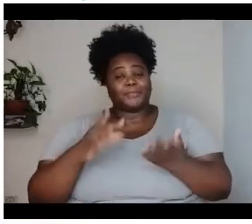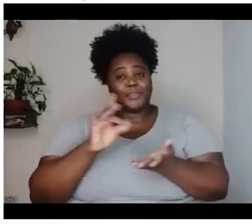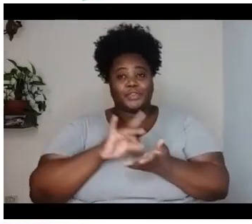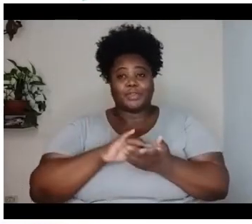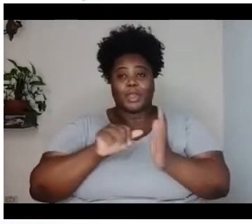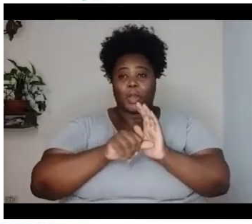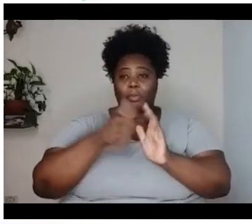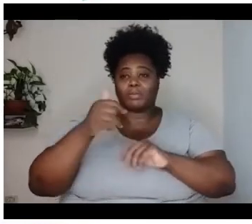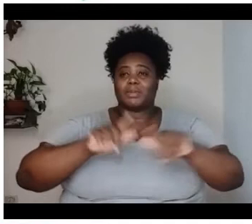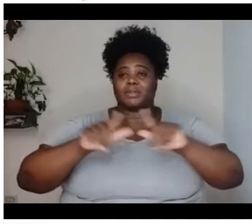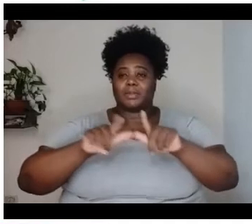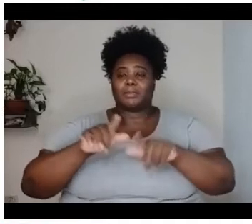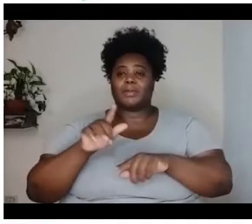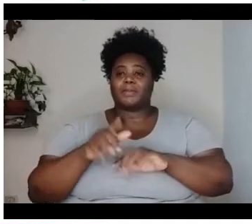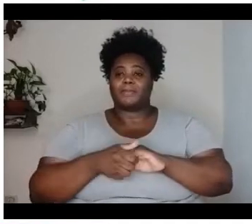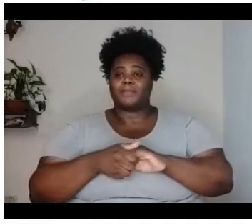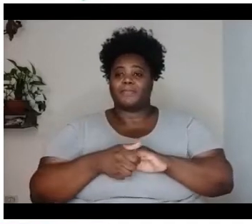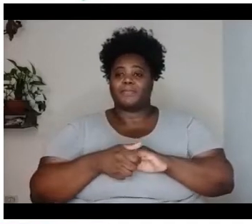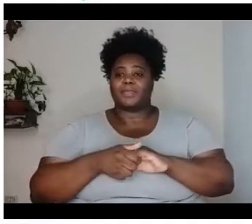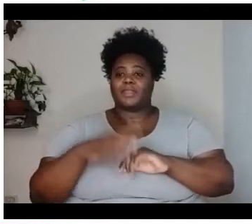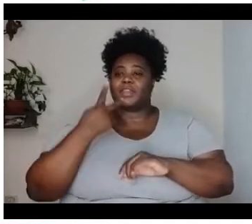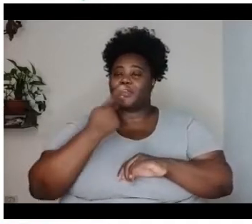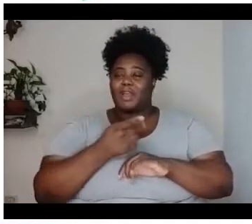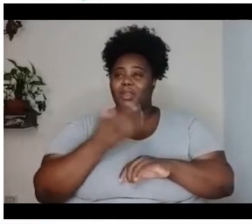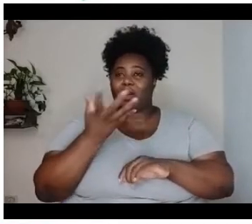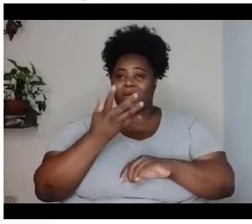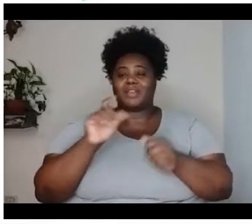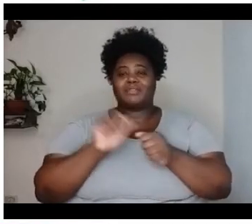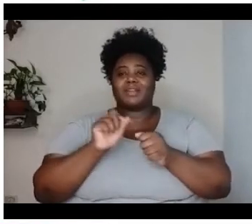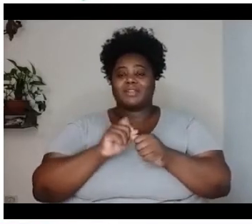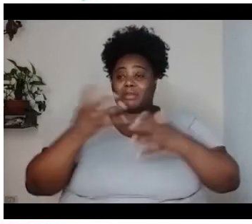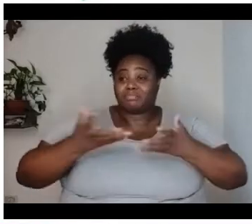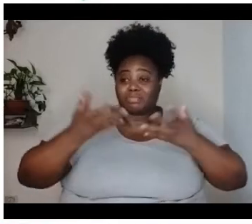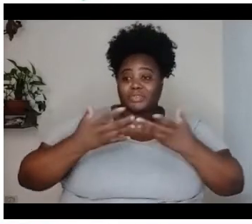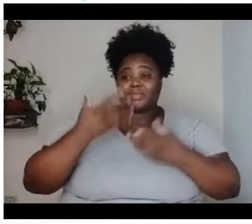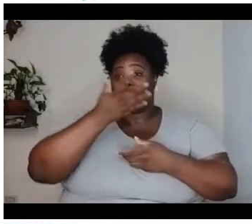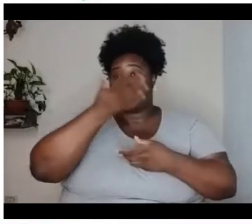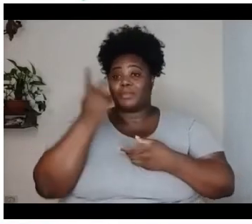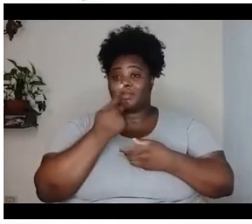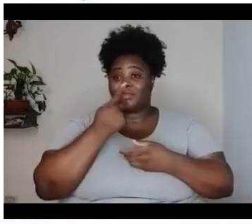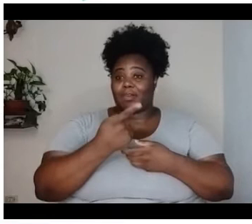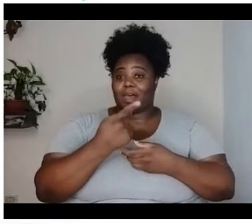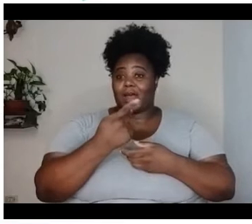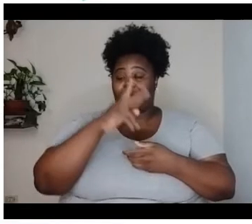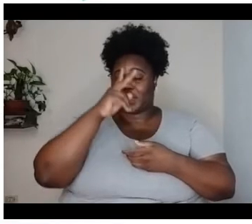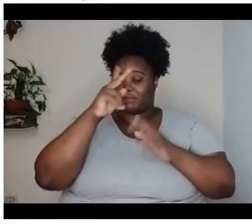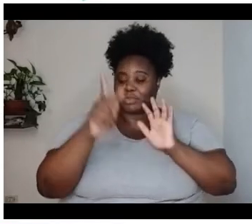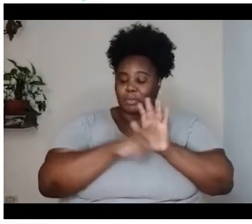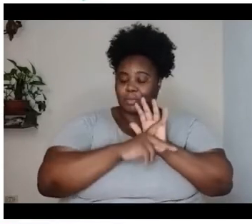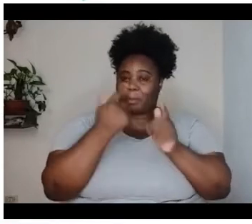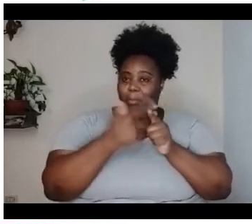trabalho que eu disse, realmente é isso que eu quero fazer, eu quero motivar pessoas a falarem de seus problemas, sabe,